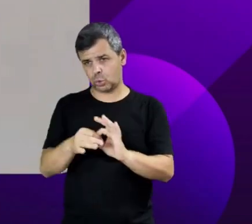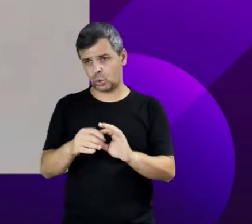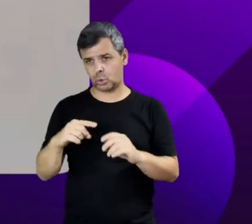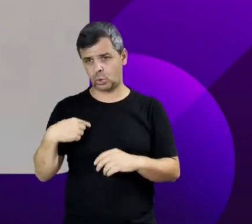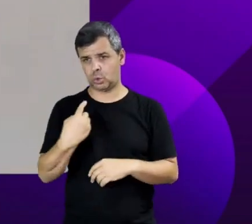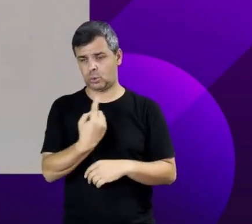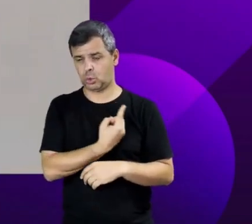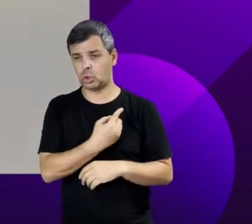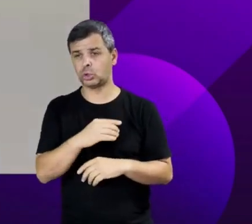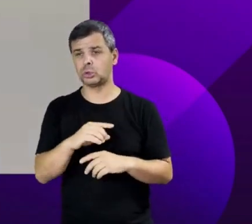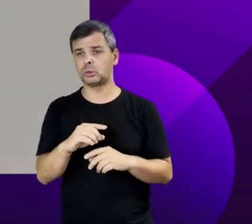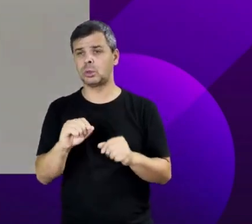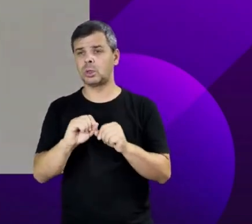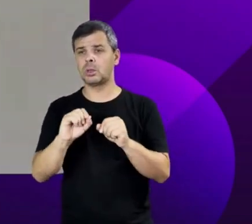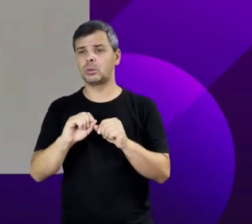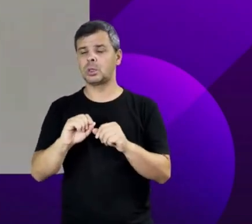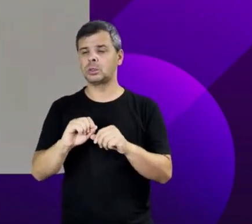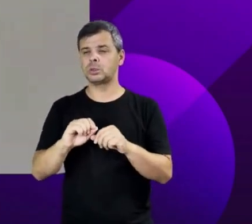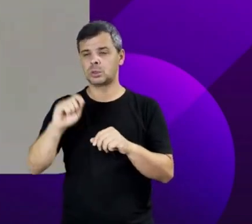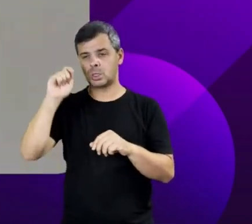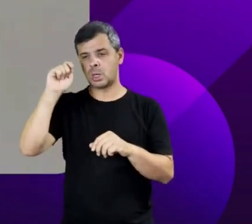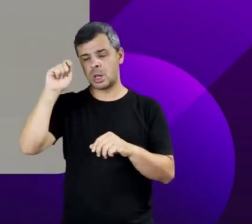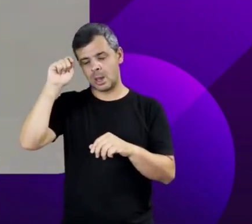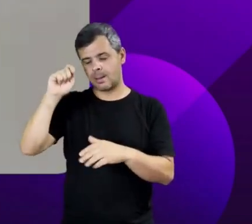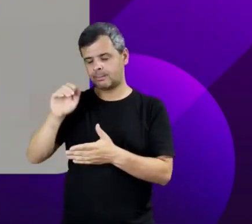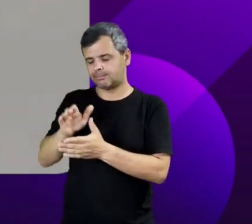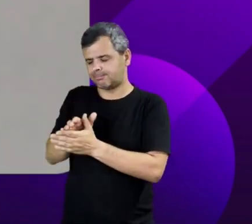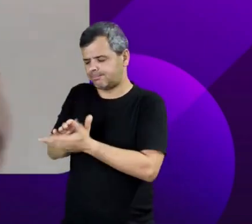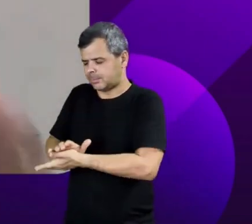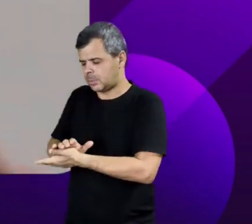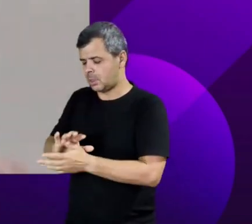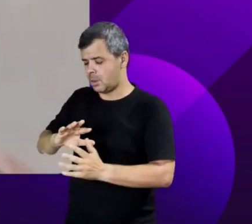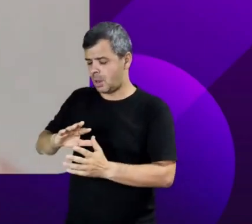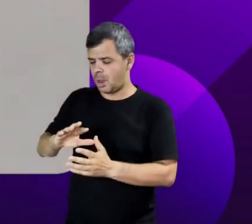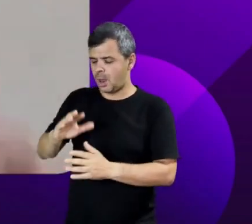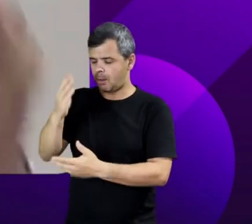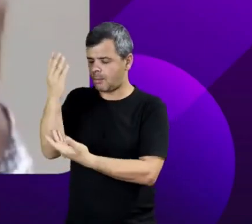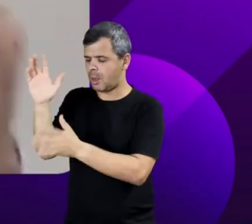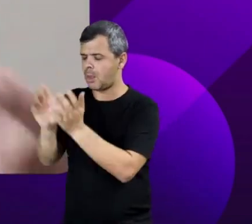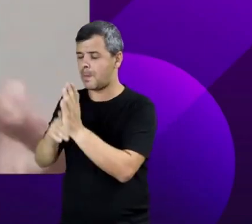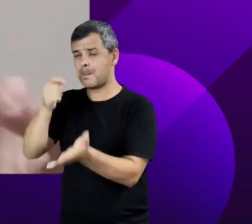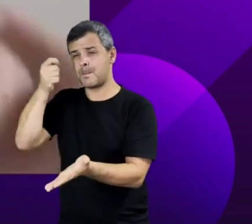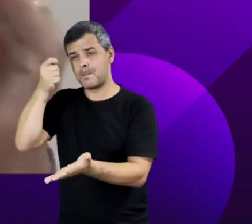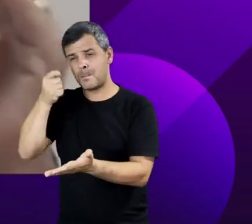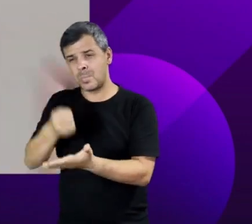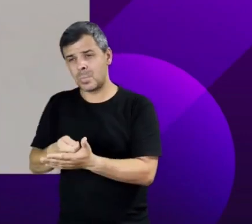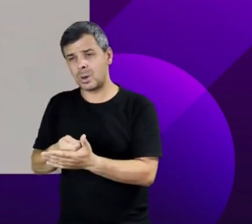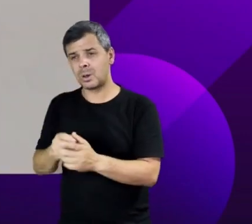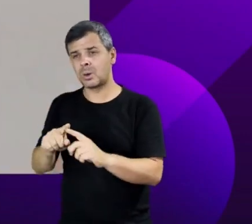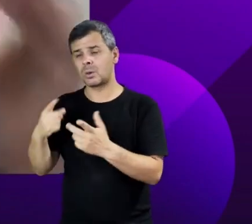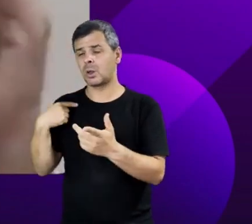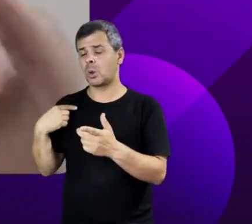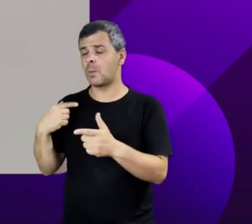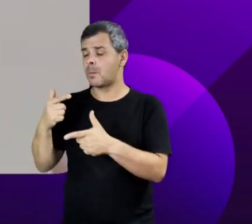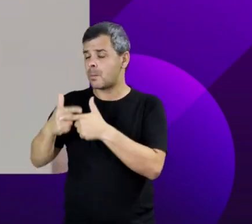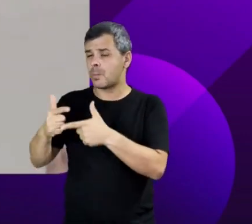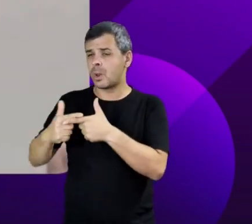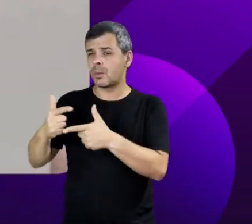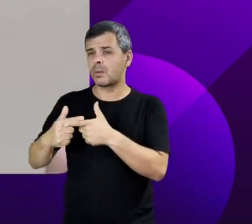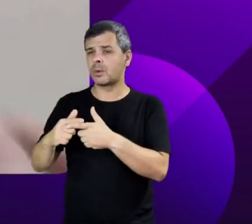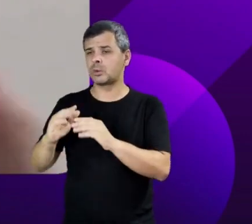que nós chamamos de racismo ambiental. Alguém paga a conta de uma dada concepção